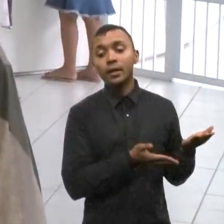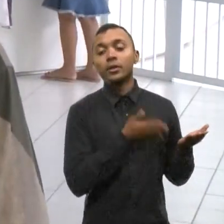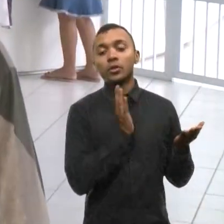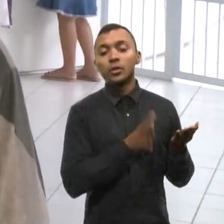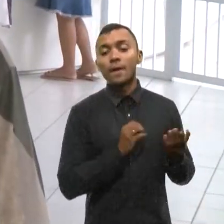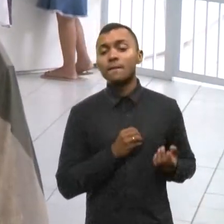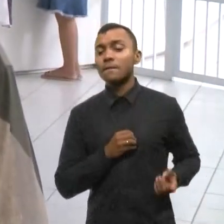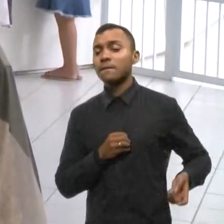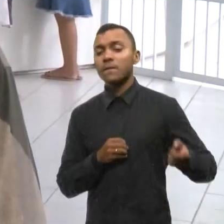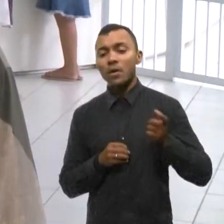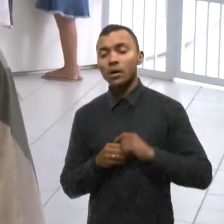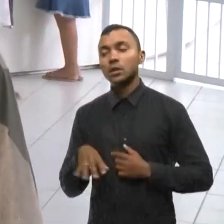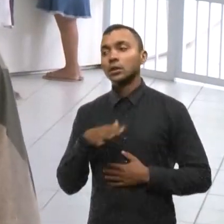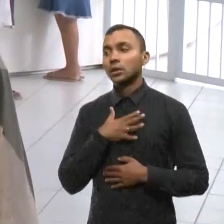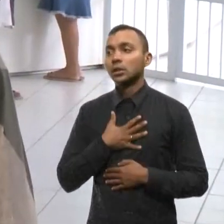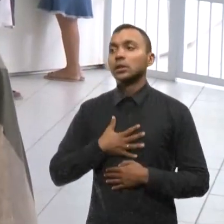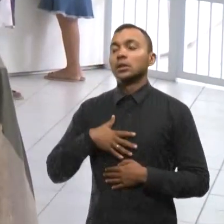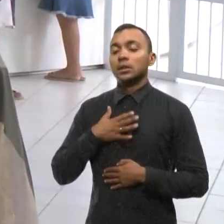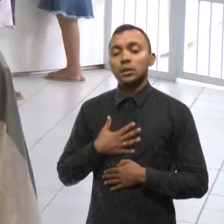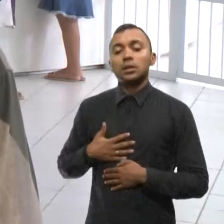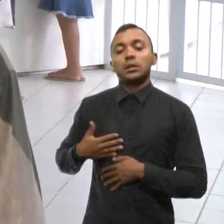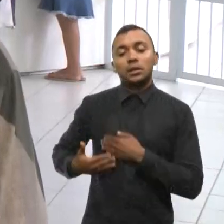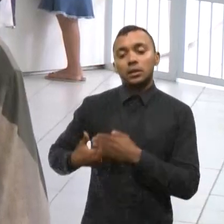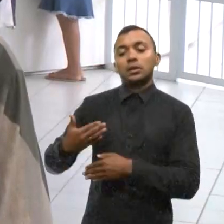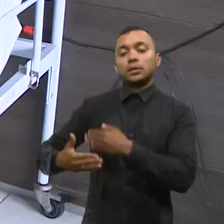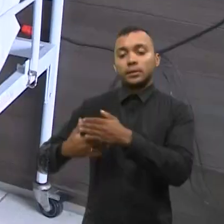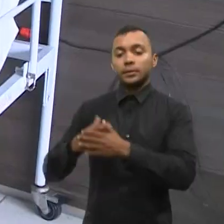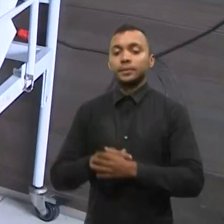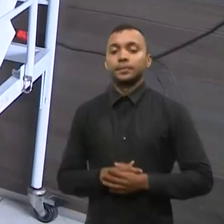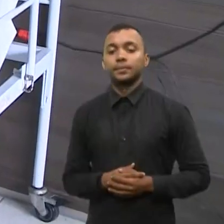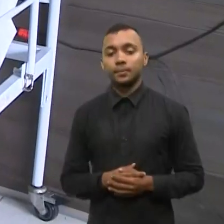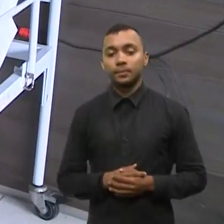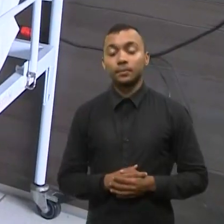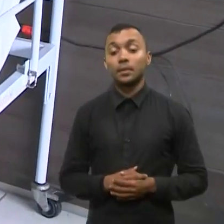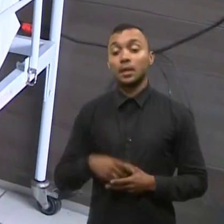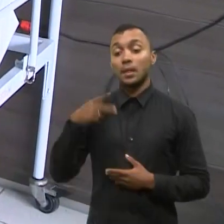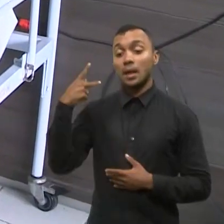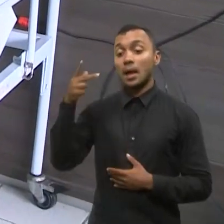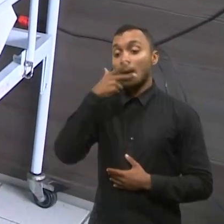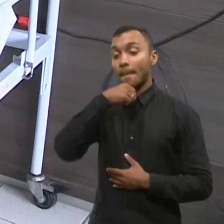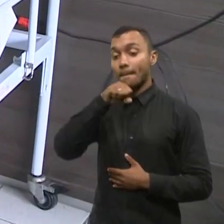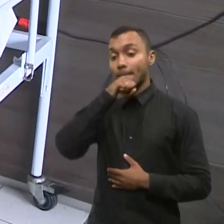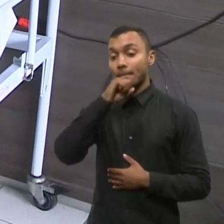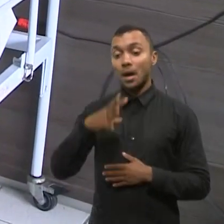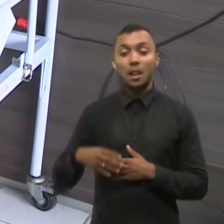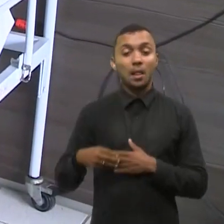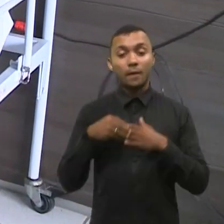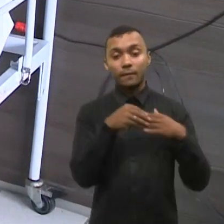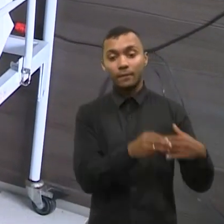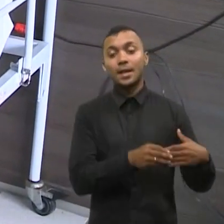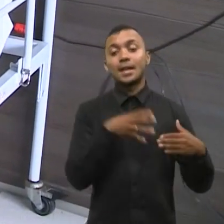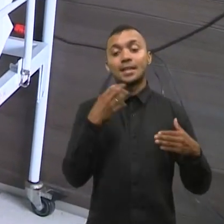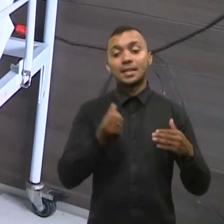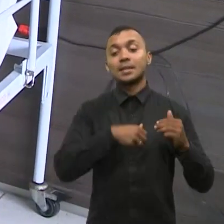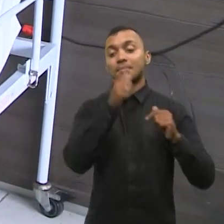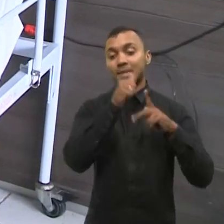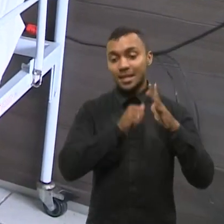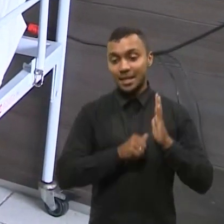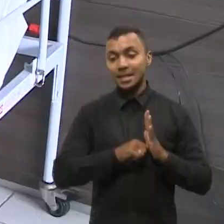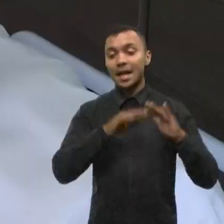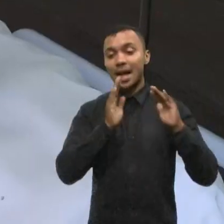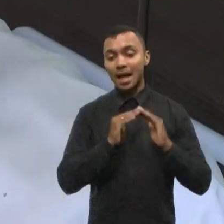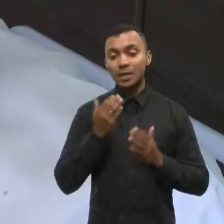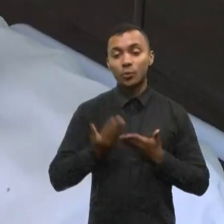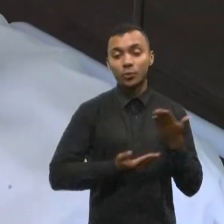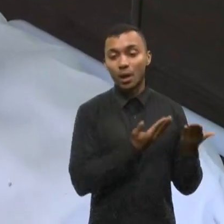recuperação assim, lenta, que a gente precisa ajudar com essas terapias. O pai da Jaqueline foi encaminhado há 6 meses para a casa de